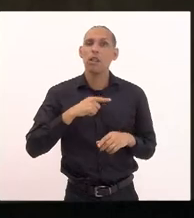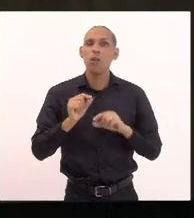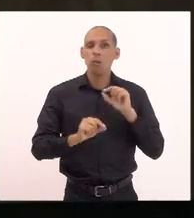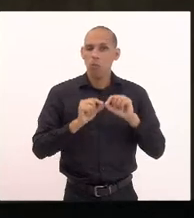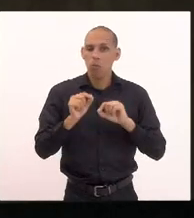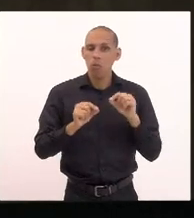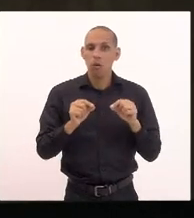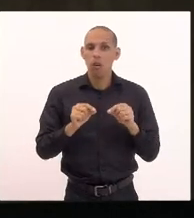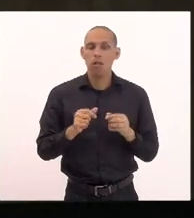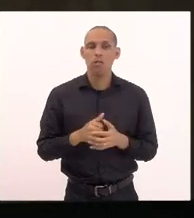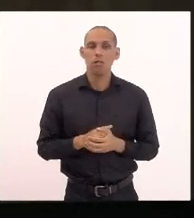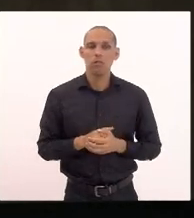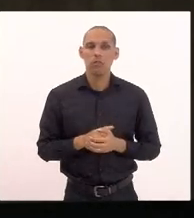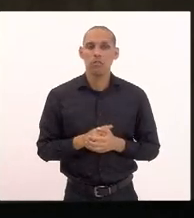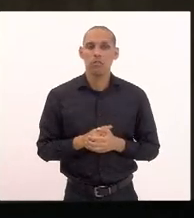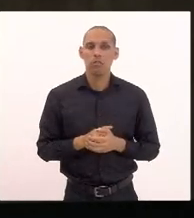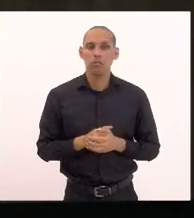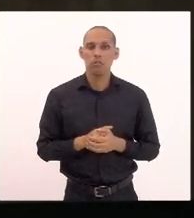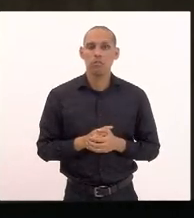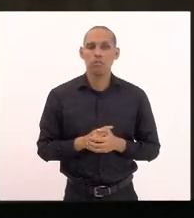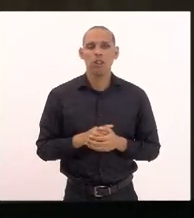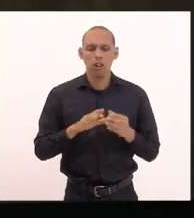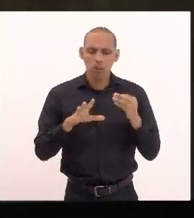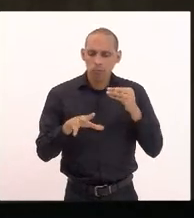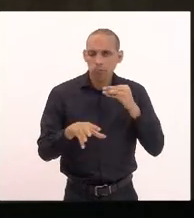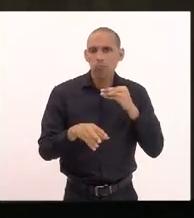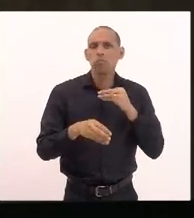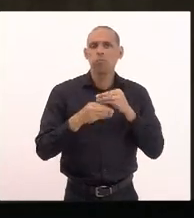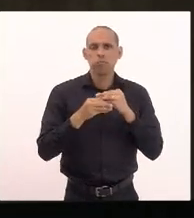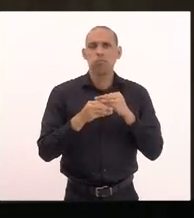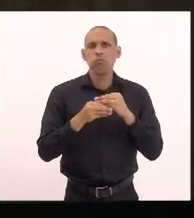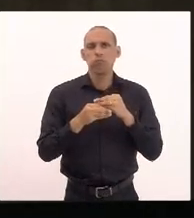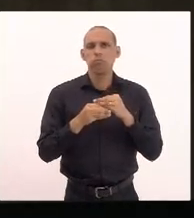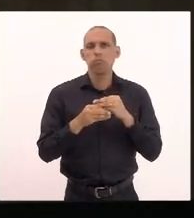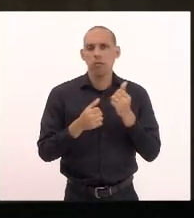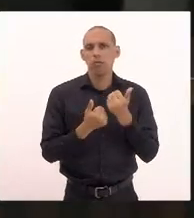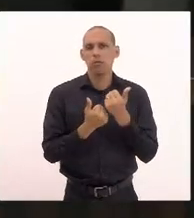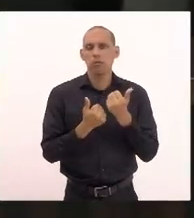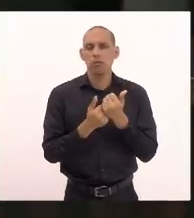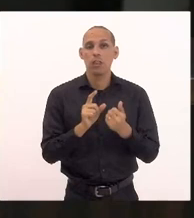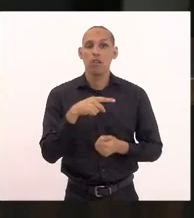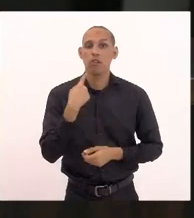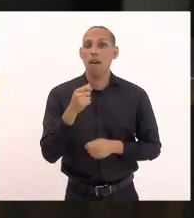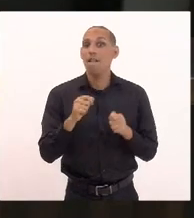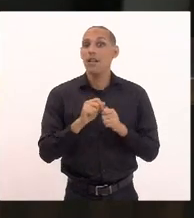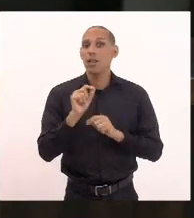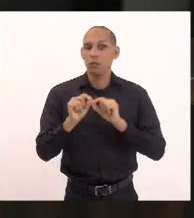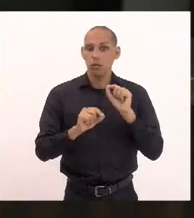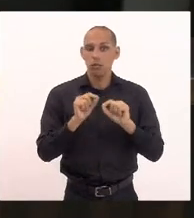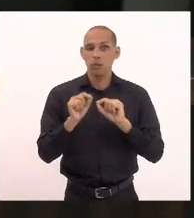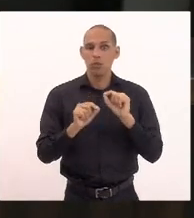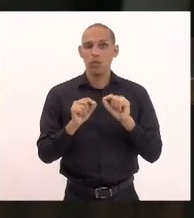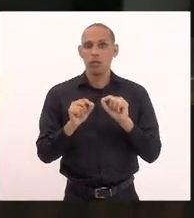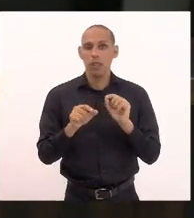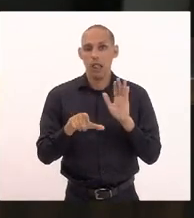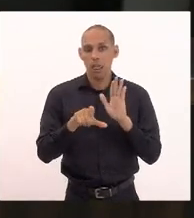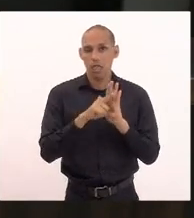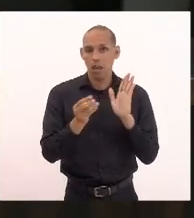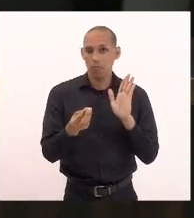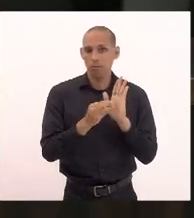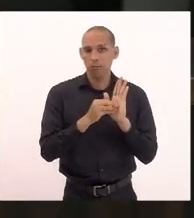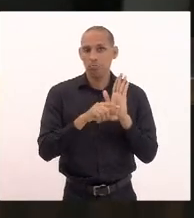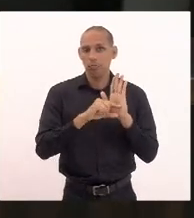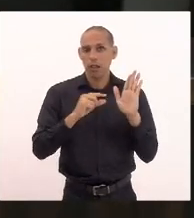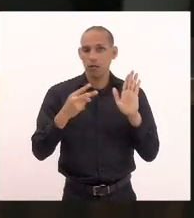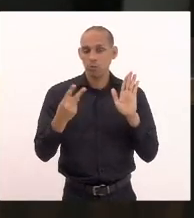acumulação dos auxílios. Então, parecer pela constitucionalidade. Então, nós só fizemos constar no texto da lei o parágrafo segundo.